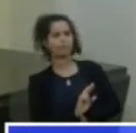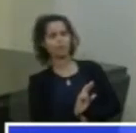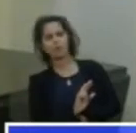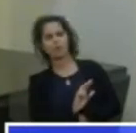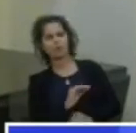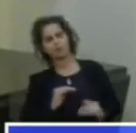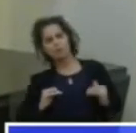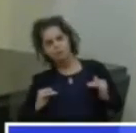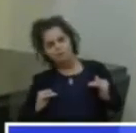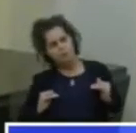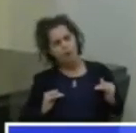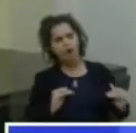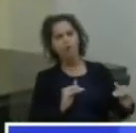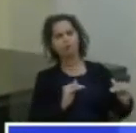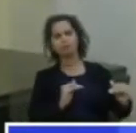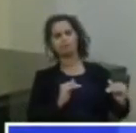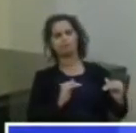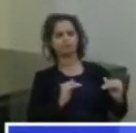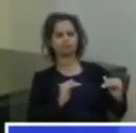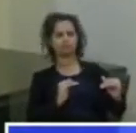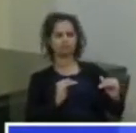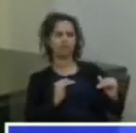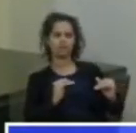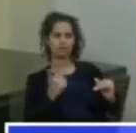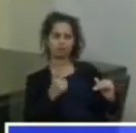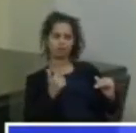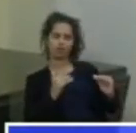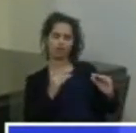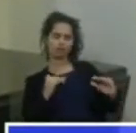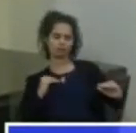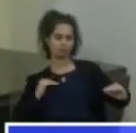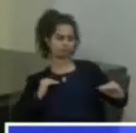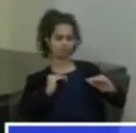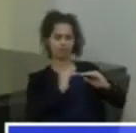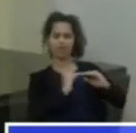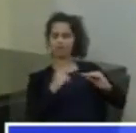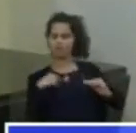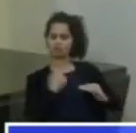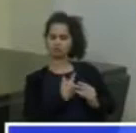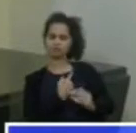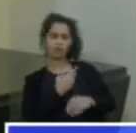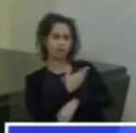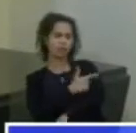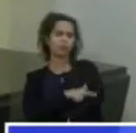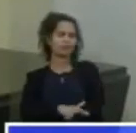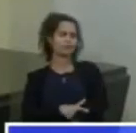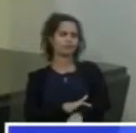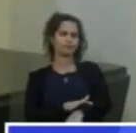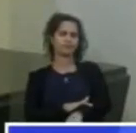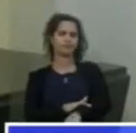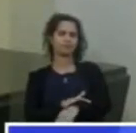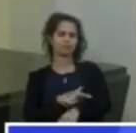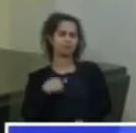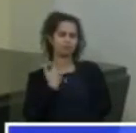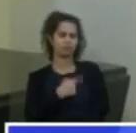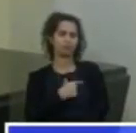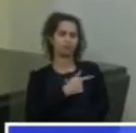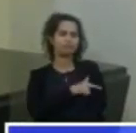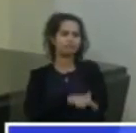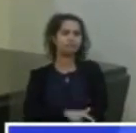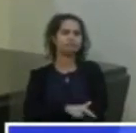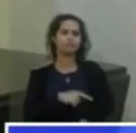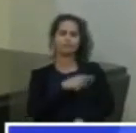igualdade, com elegância e, ao mesmo tempo, com propriedade de poder discutir o fato como ele